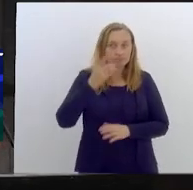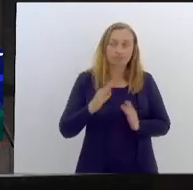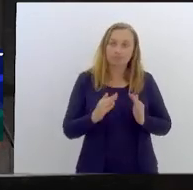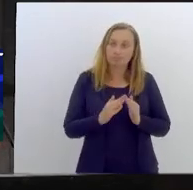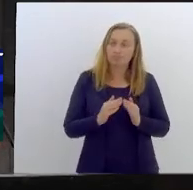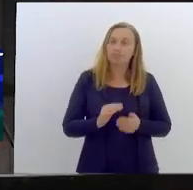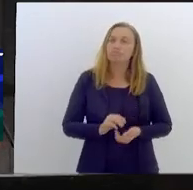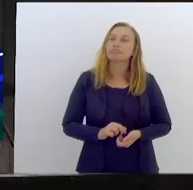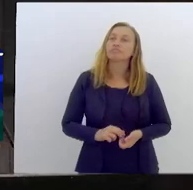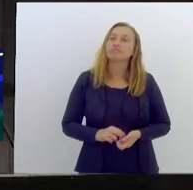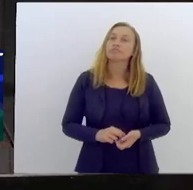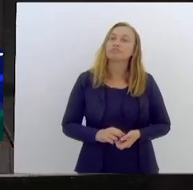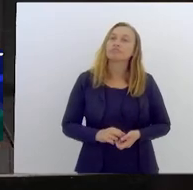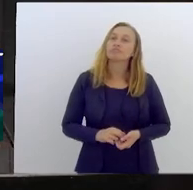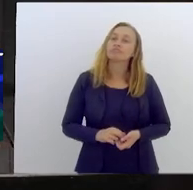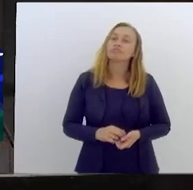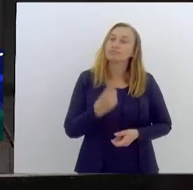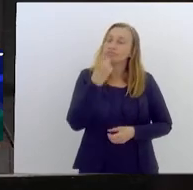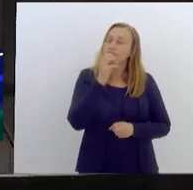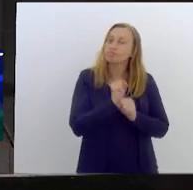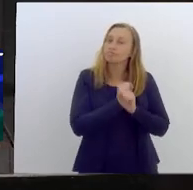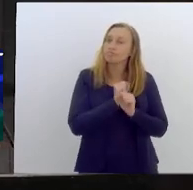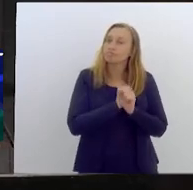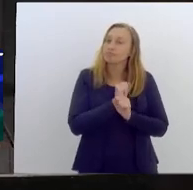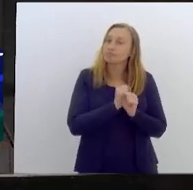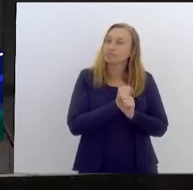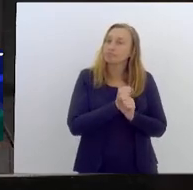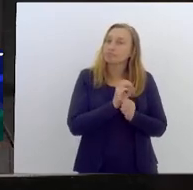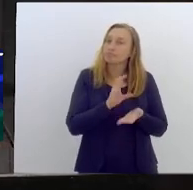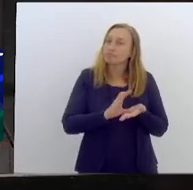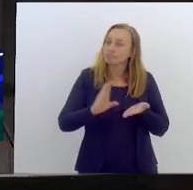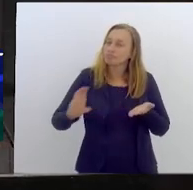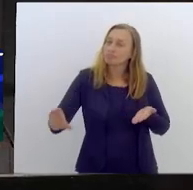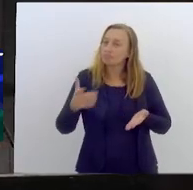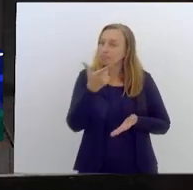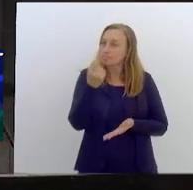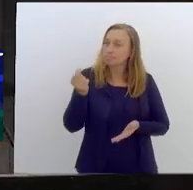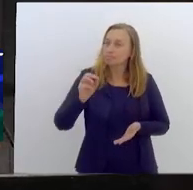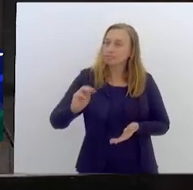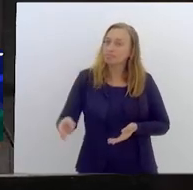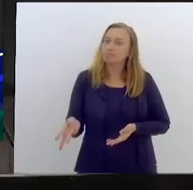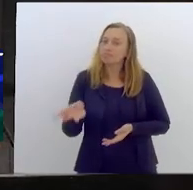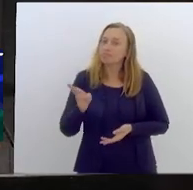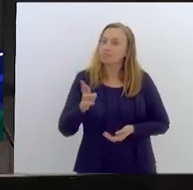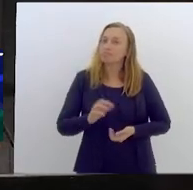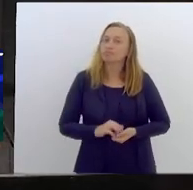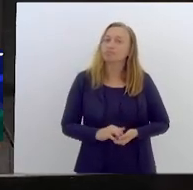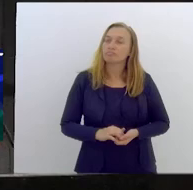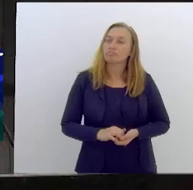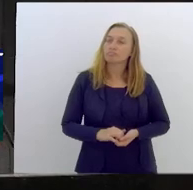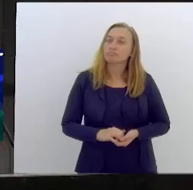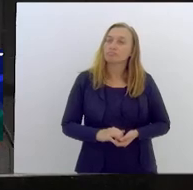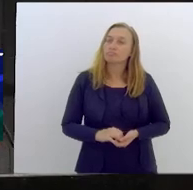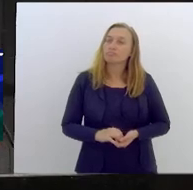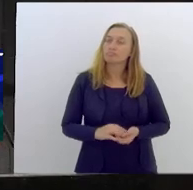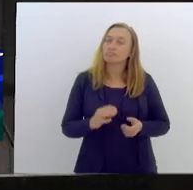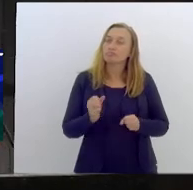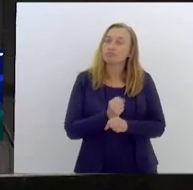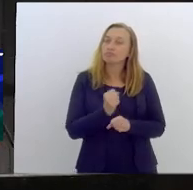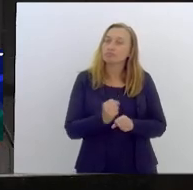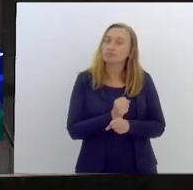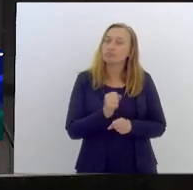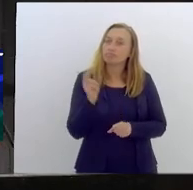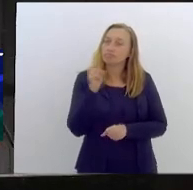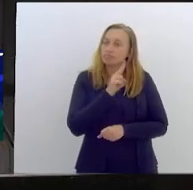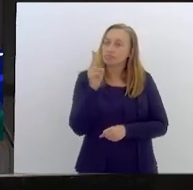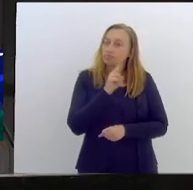casa, que passado um ano daquele repasse de 20 milhões de reais, sequer as obras